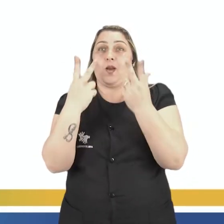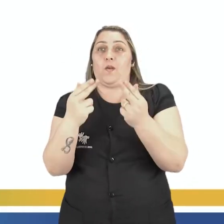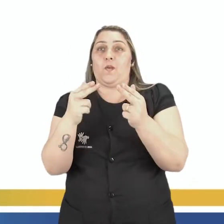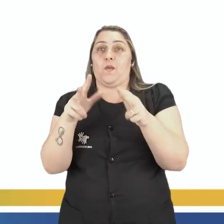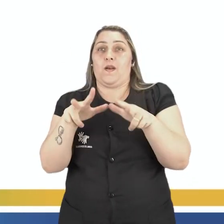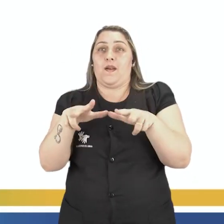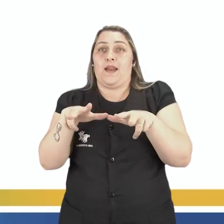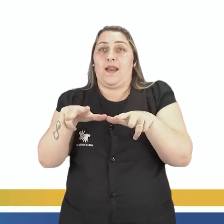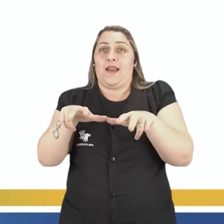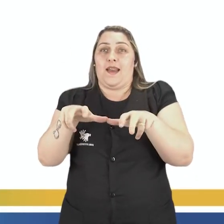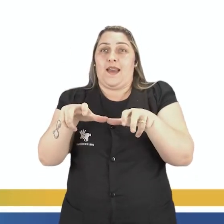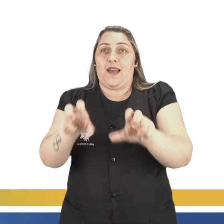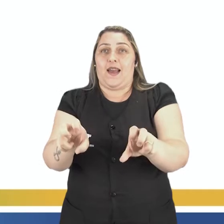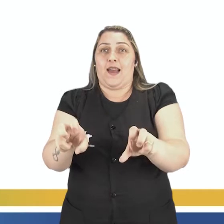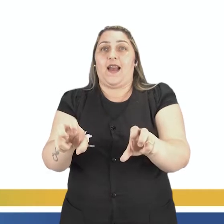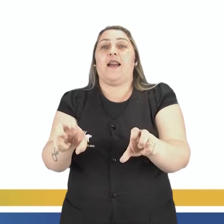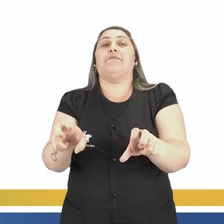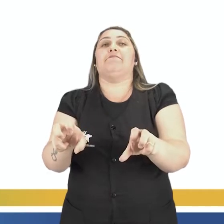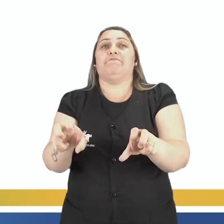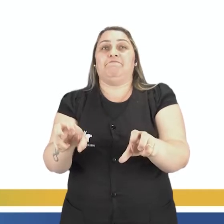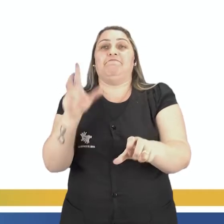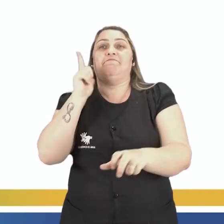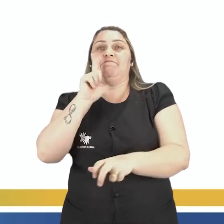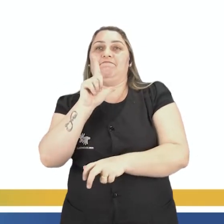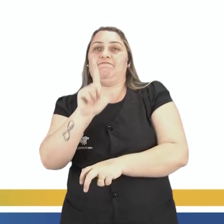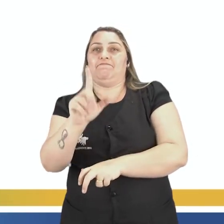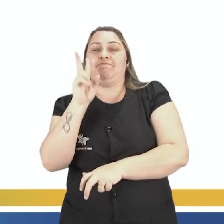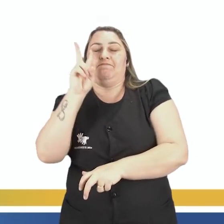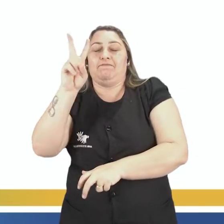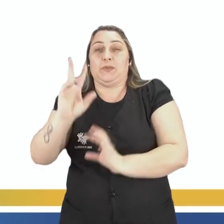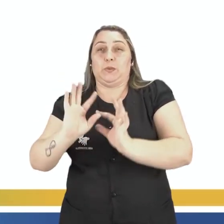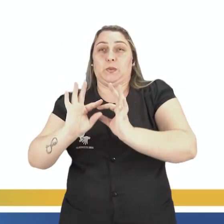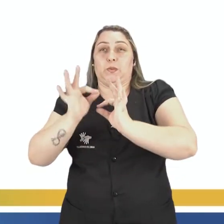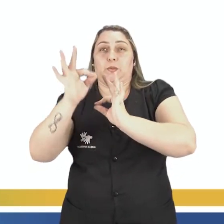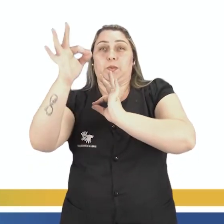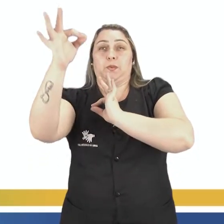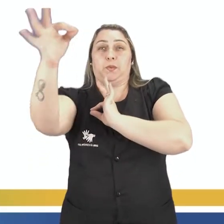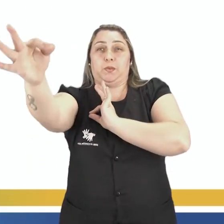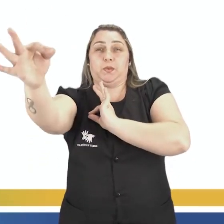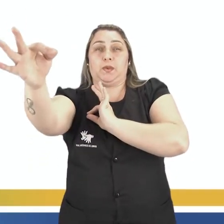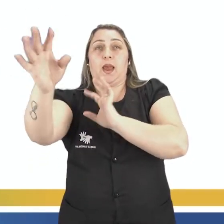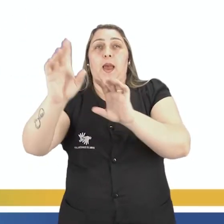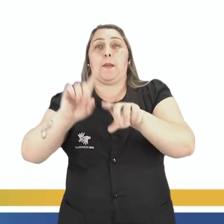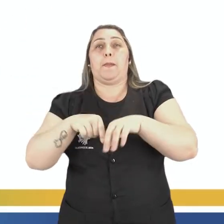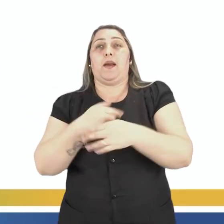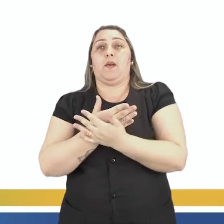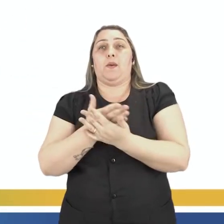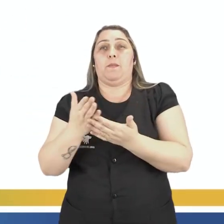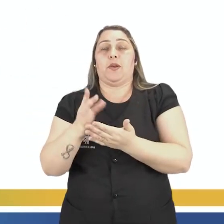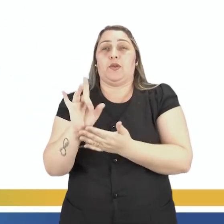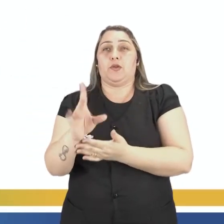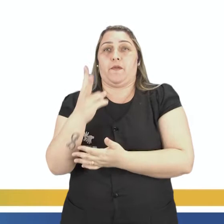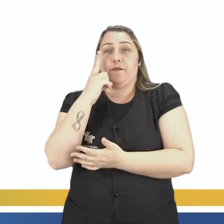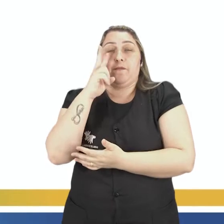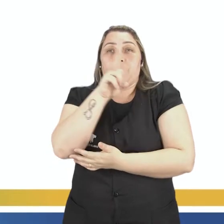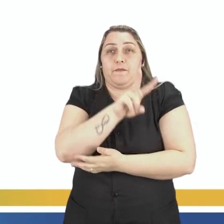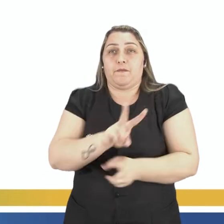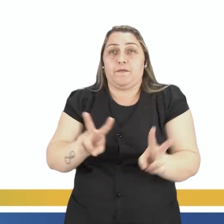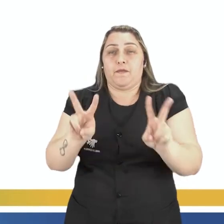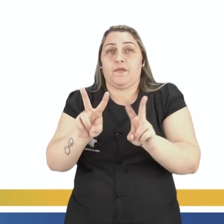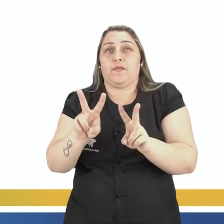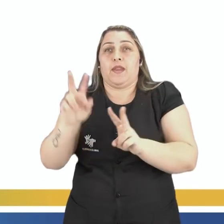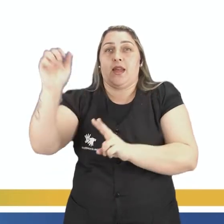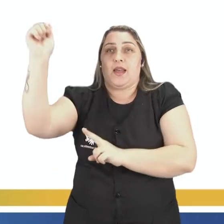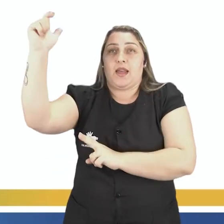águias. Águias conseguem enxergar a quilômetros e quilômetros de distância. Então, para começar, só enxergamos quando